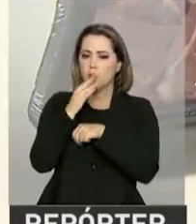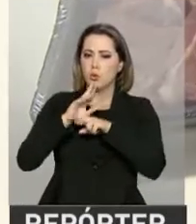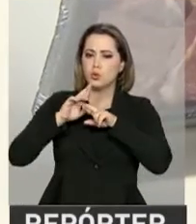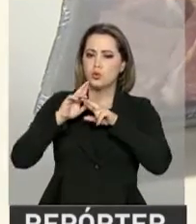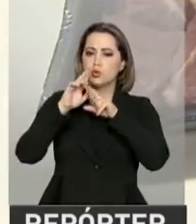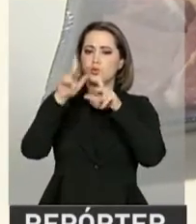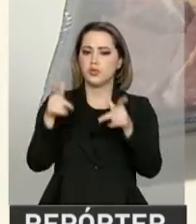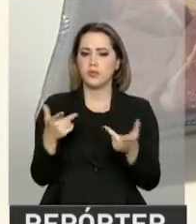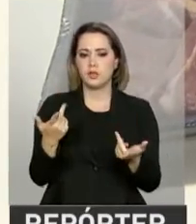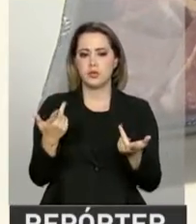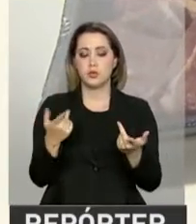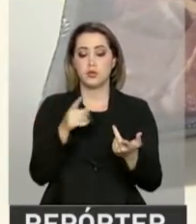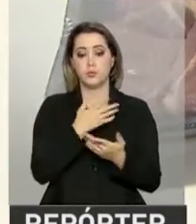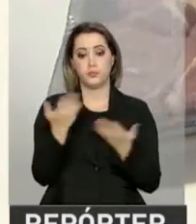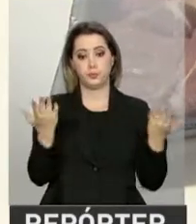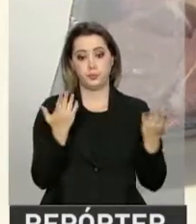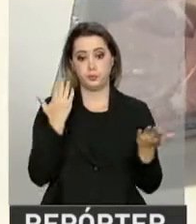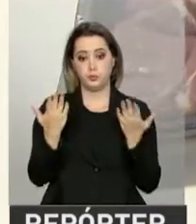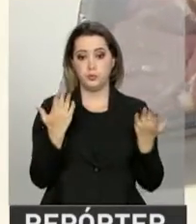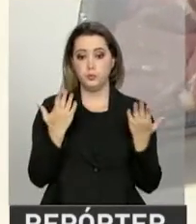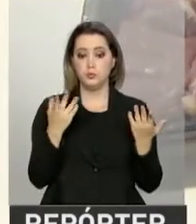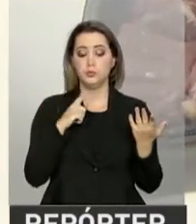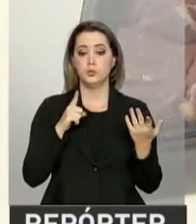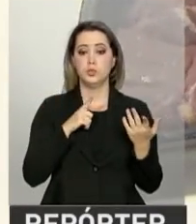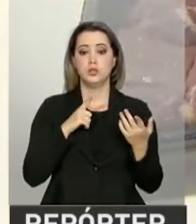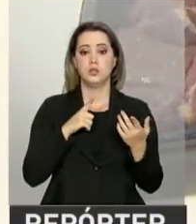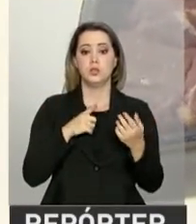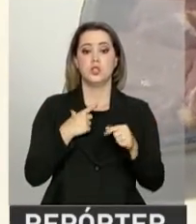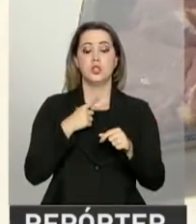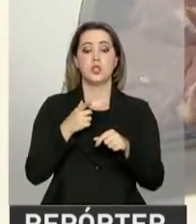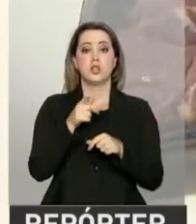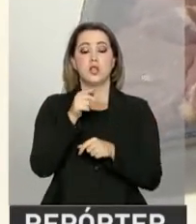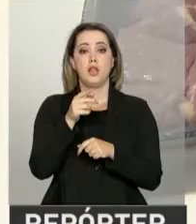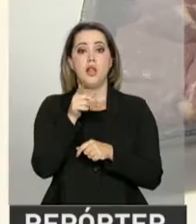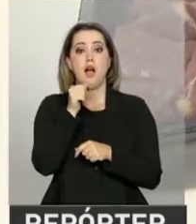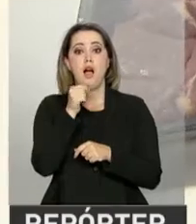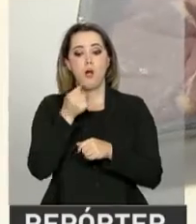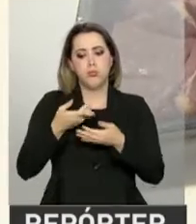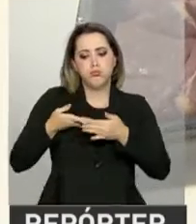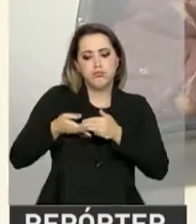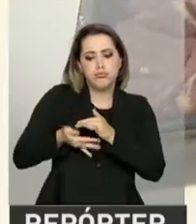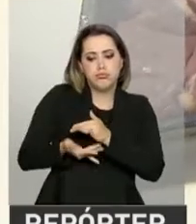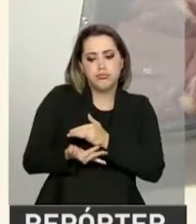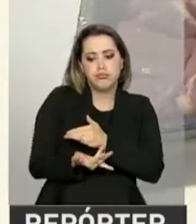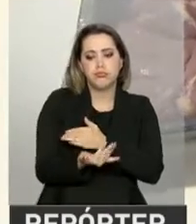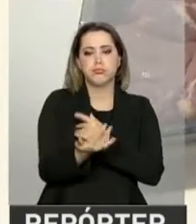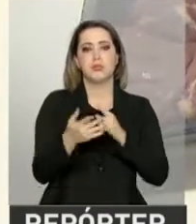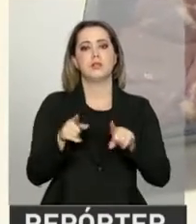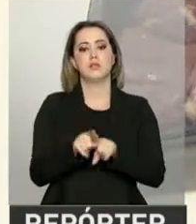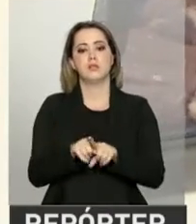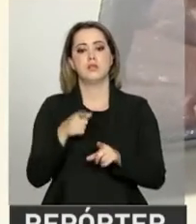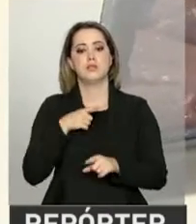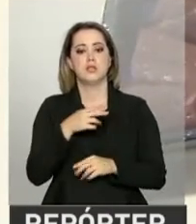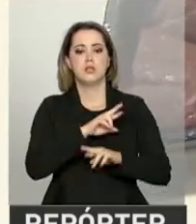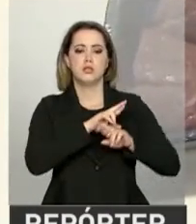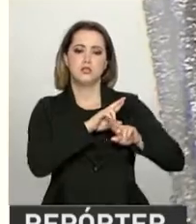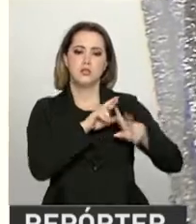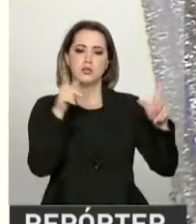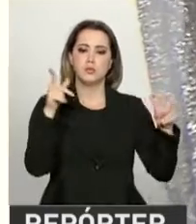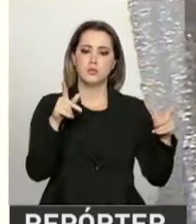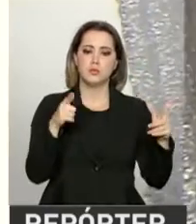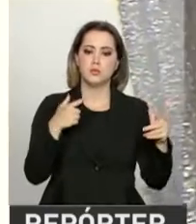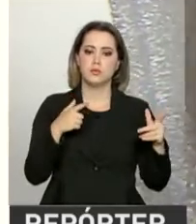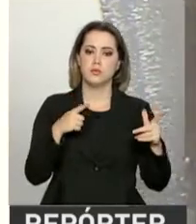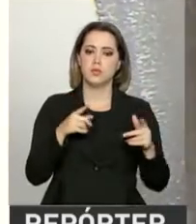entre os dois produtos. A gente percebe que já há uma formação de líquido no fundo do recipiente, a gente percebe que já há uma diferença